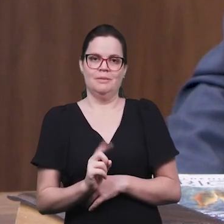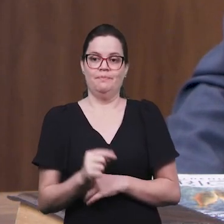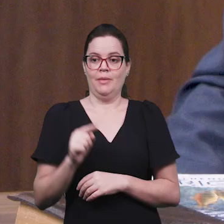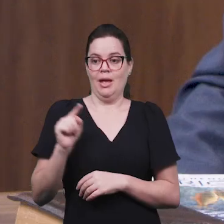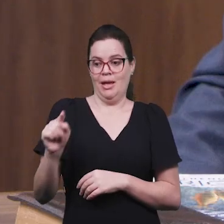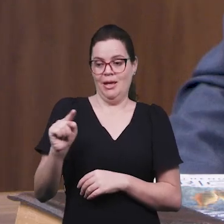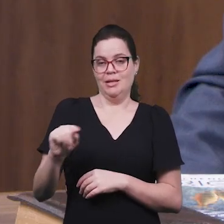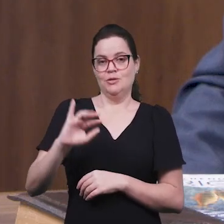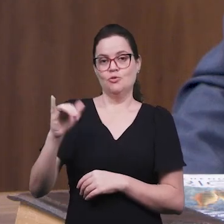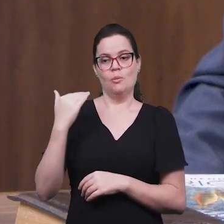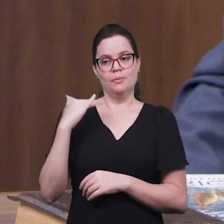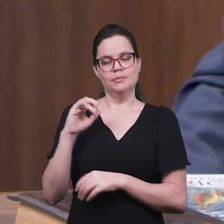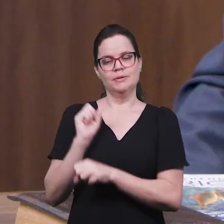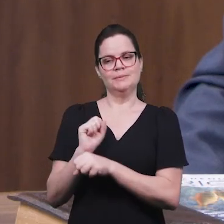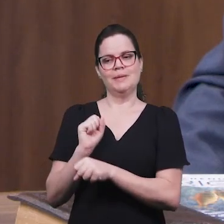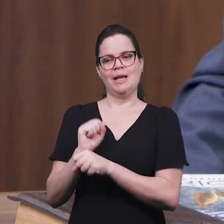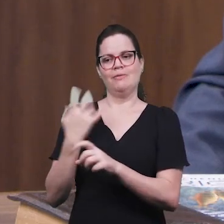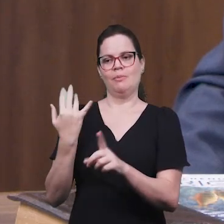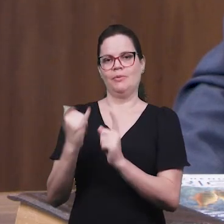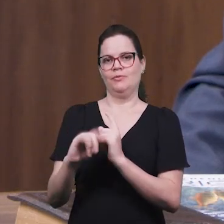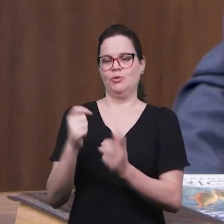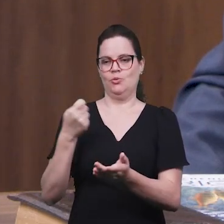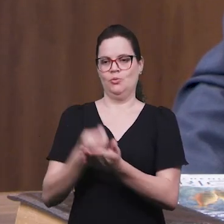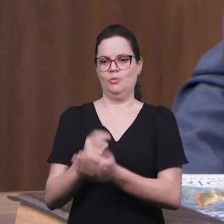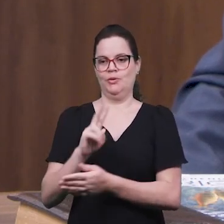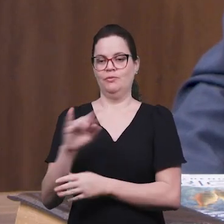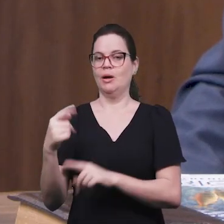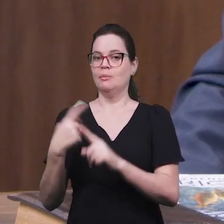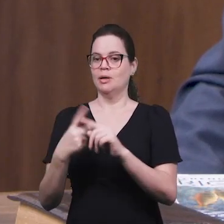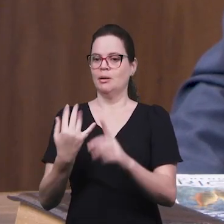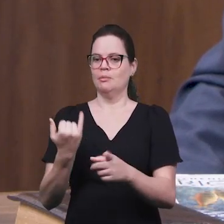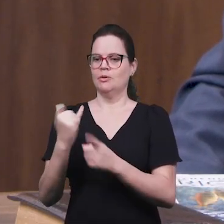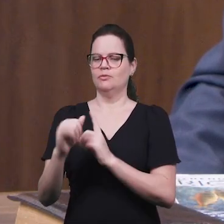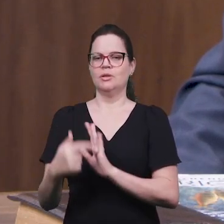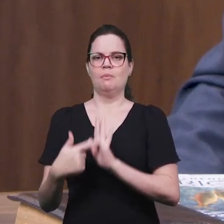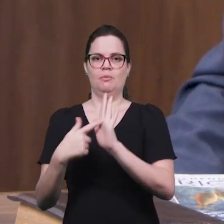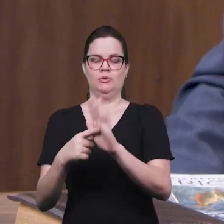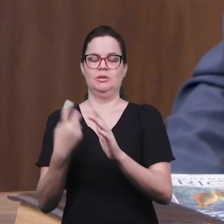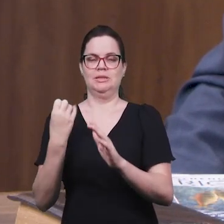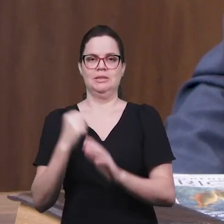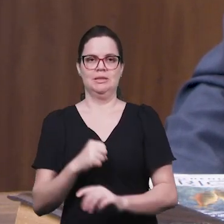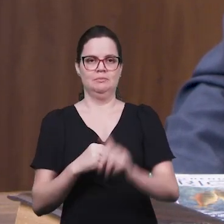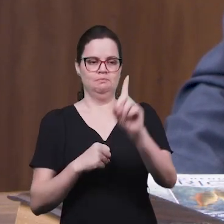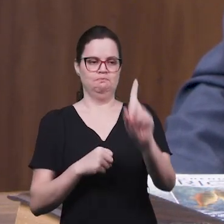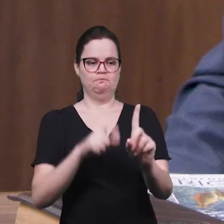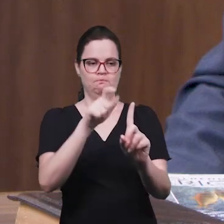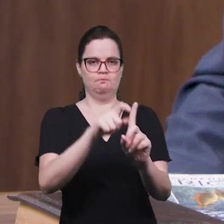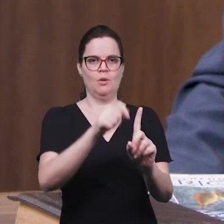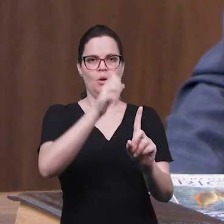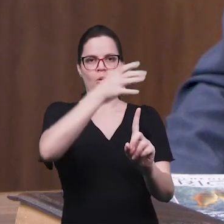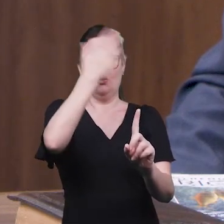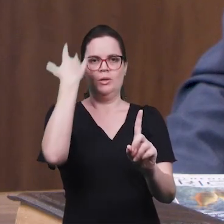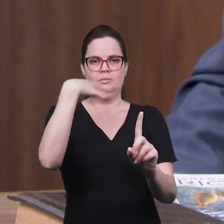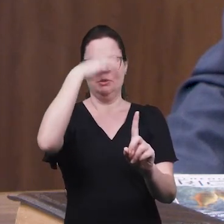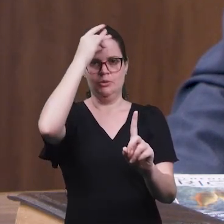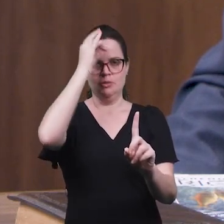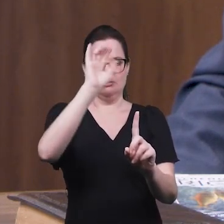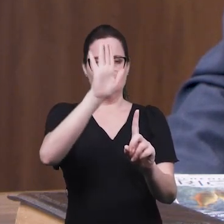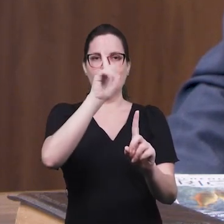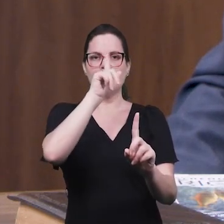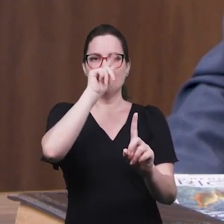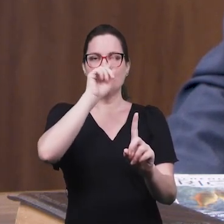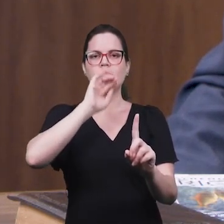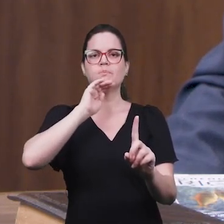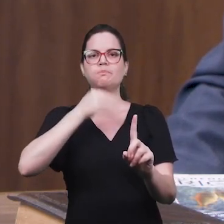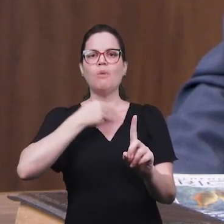profecia dizia o seguinte, que sobre aquele a quem o Espírito Santo descesse em forma de pomba, aquele